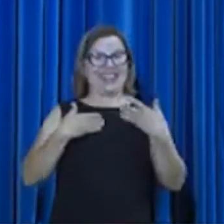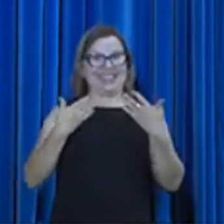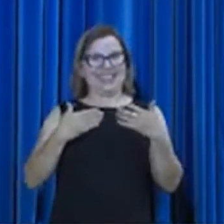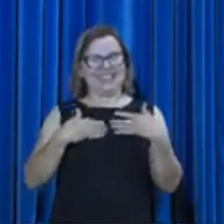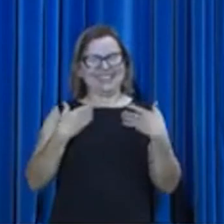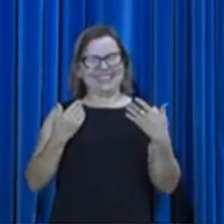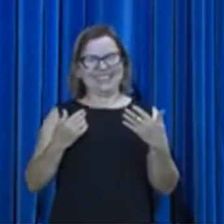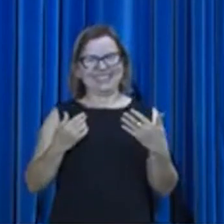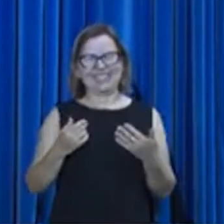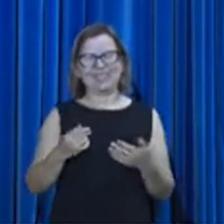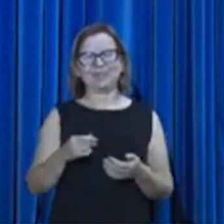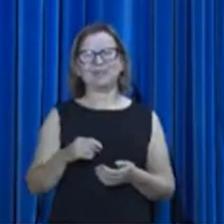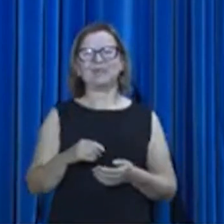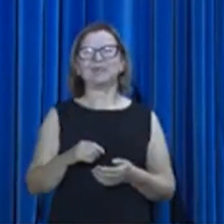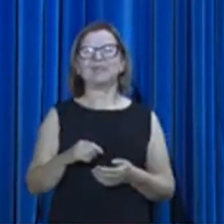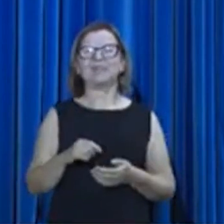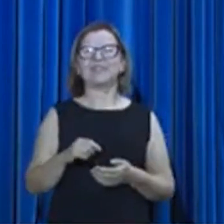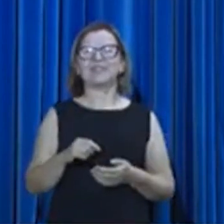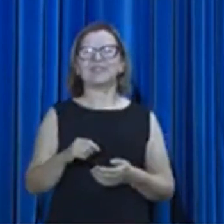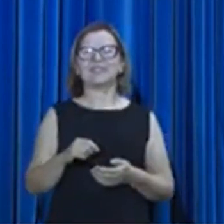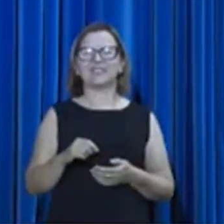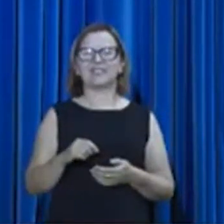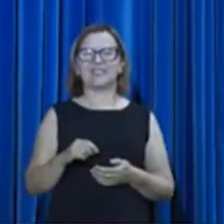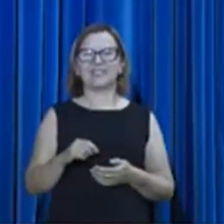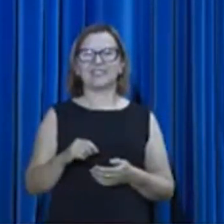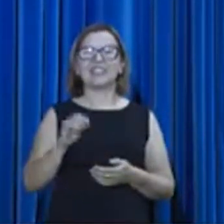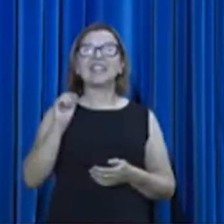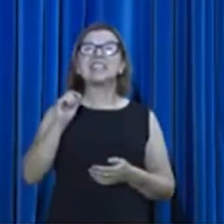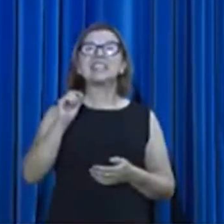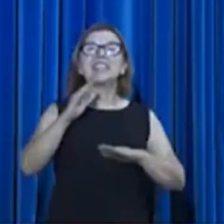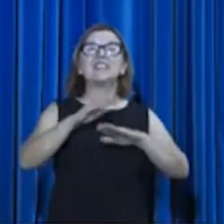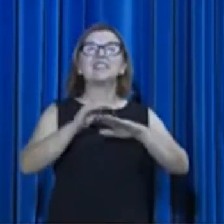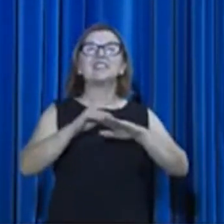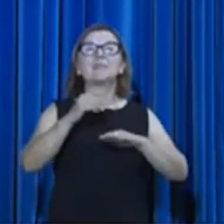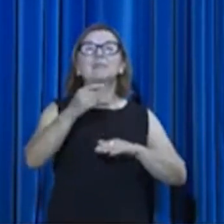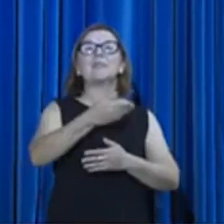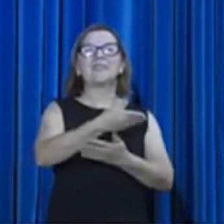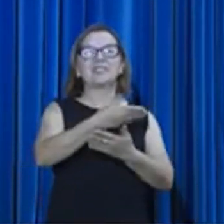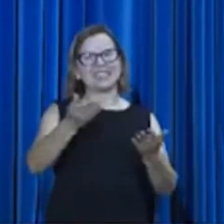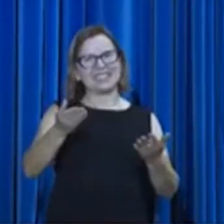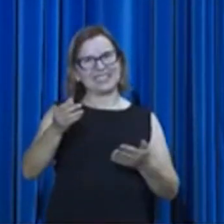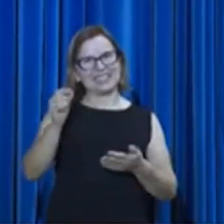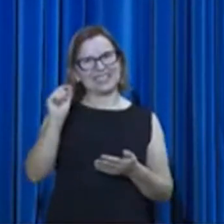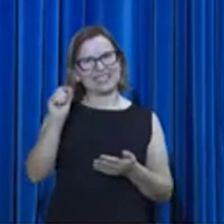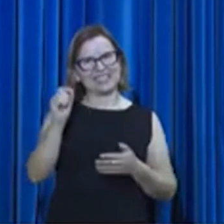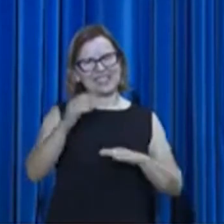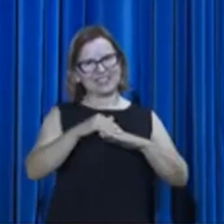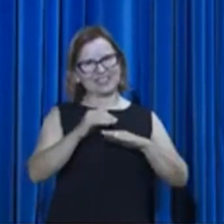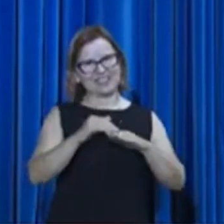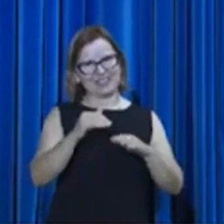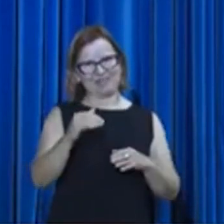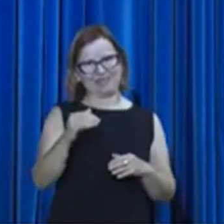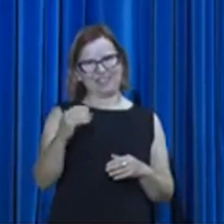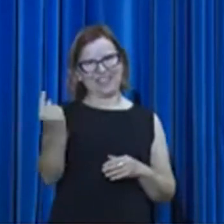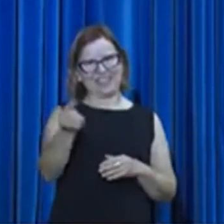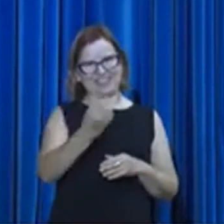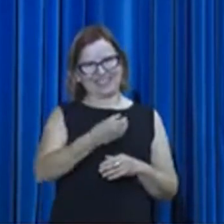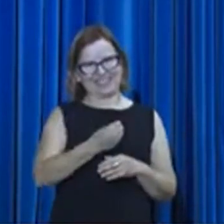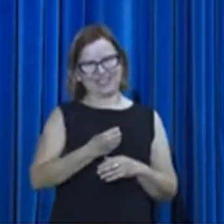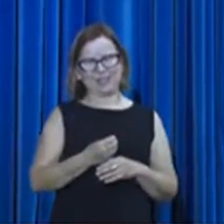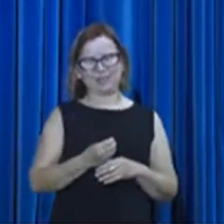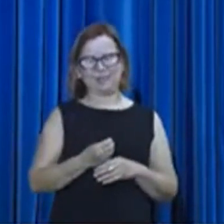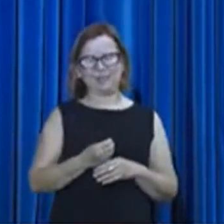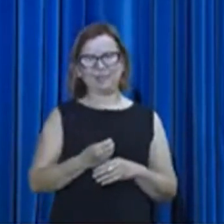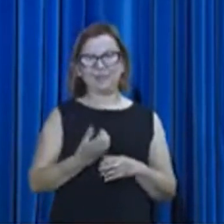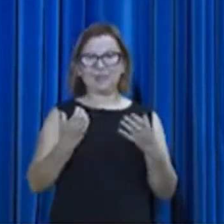alegria. Quem tem arregimentado a sua vida? Quem tem arregimentado a nossa vida? Amados, eu vou dizer uma coisa